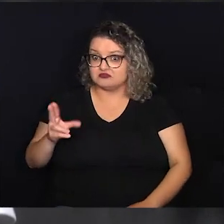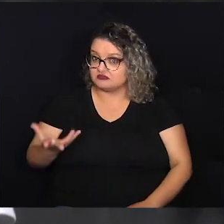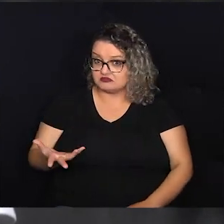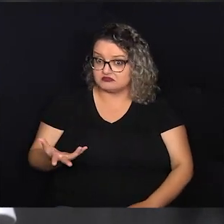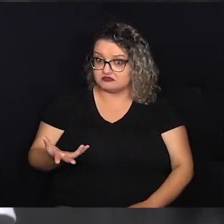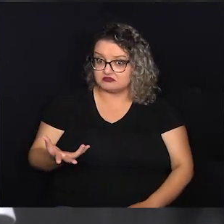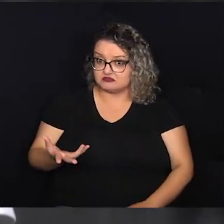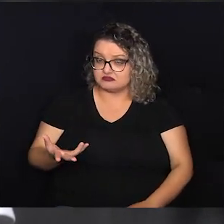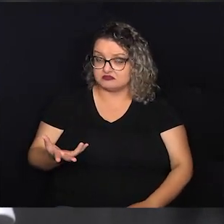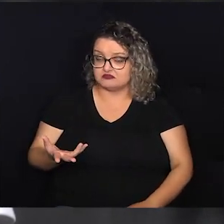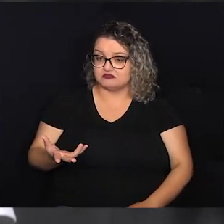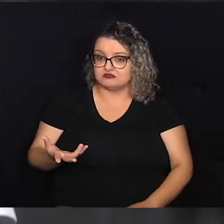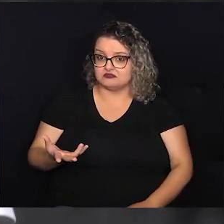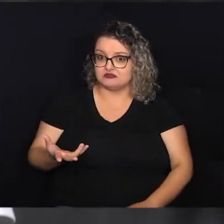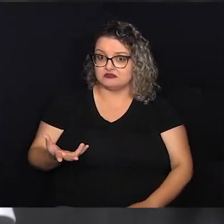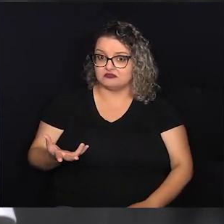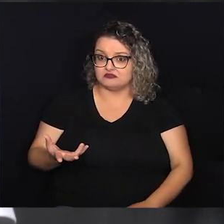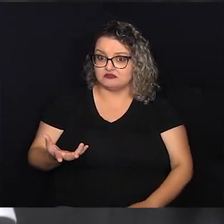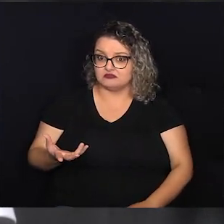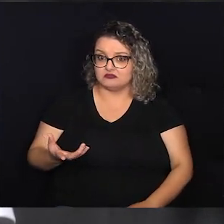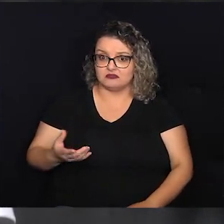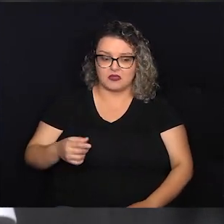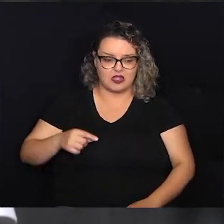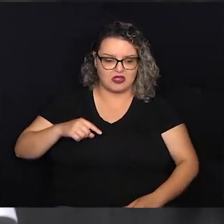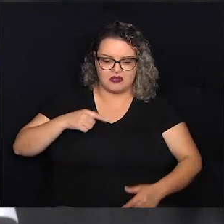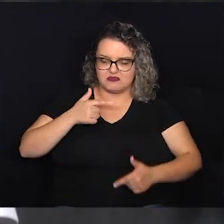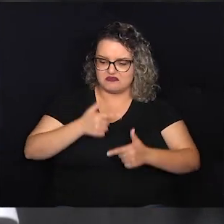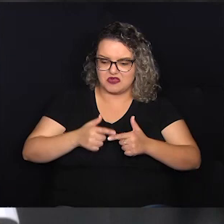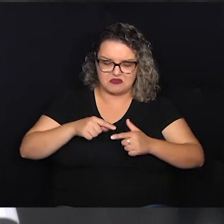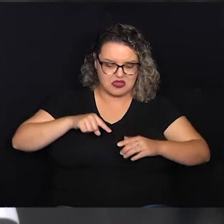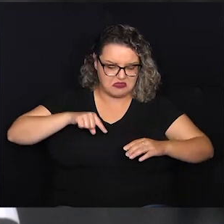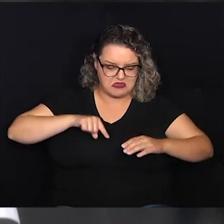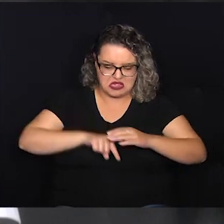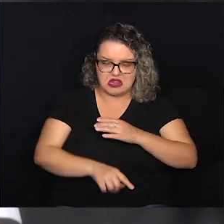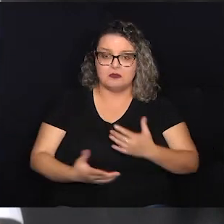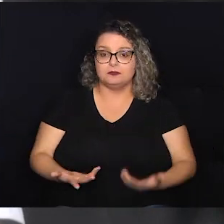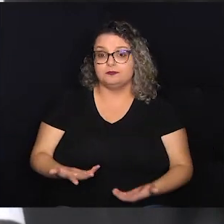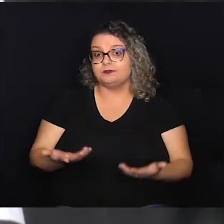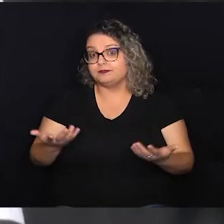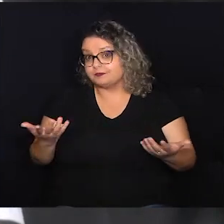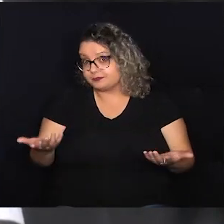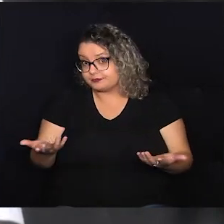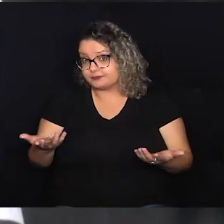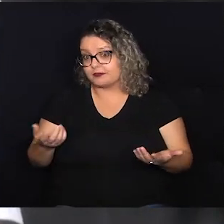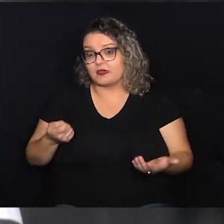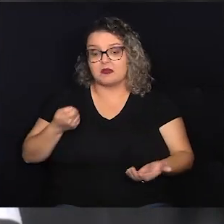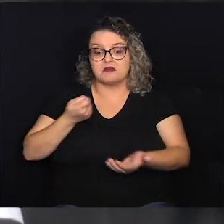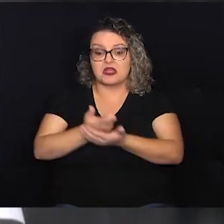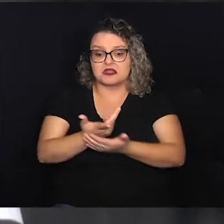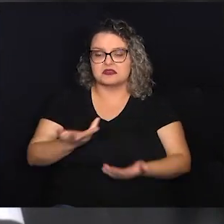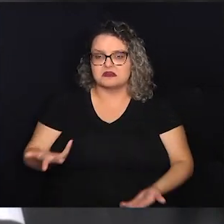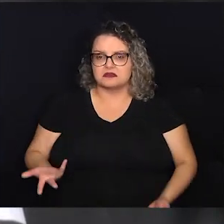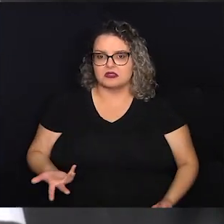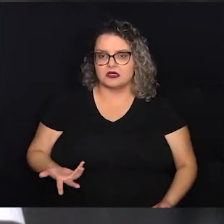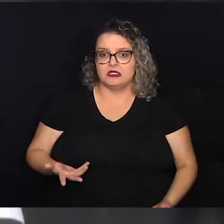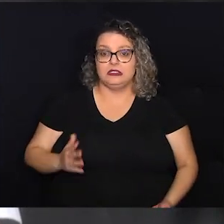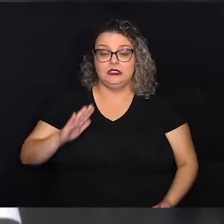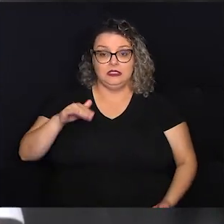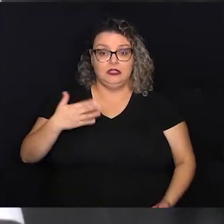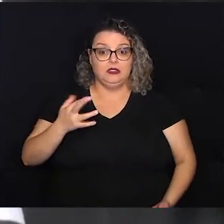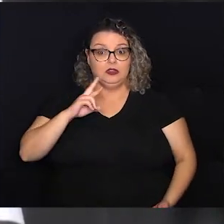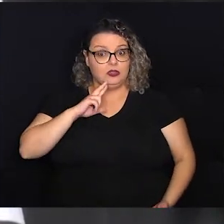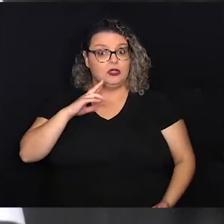em questão de horas, R$300, R$400. É um saco que realmente sem fundo, entra e Sim.